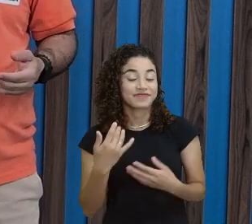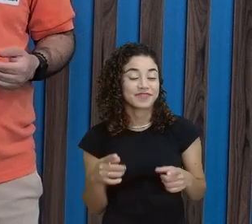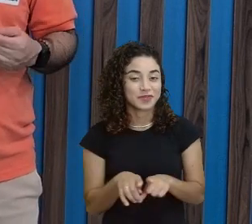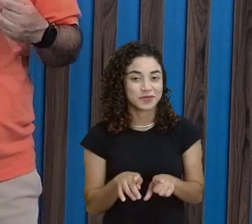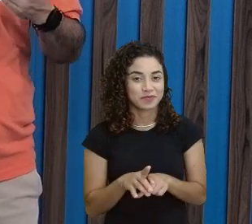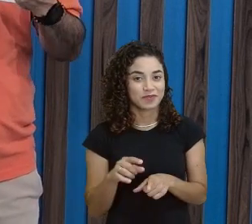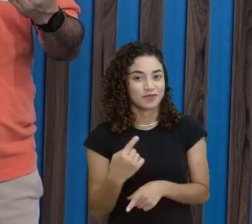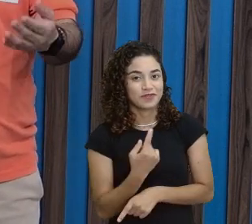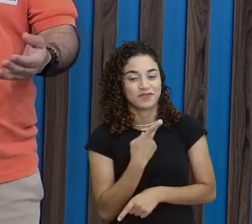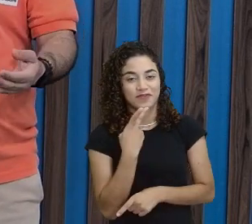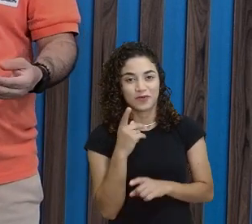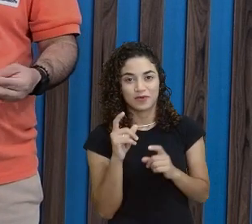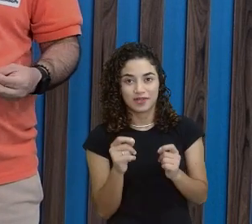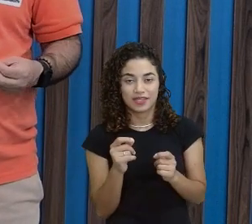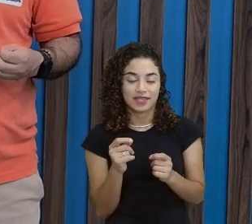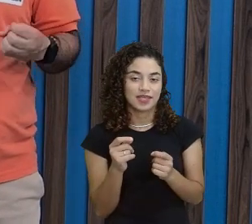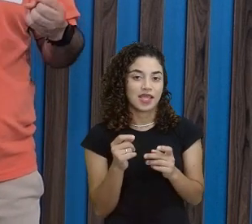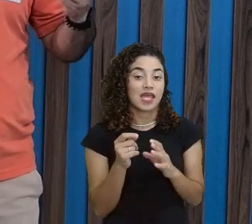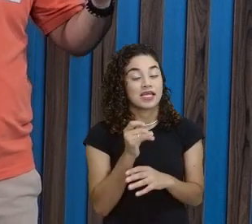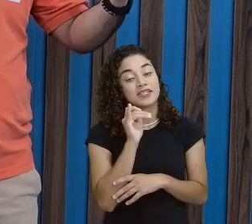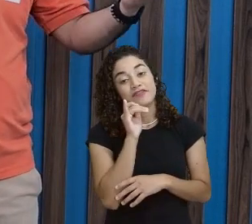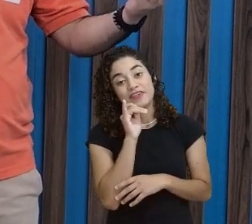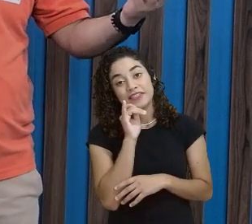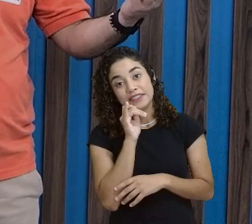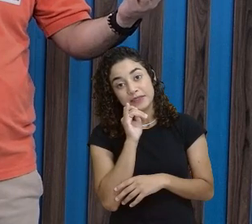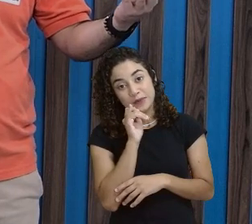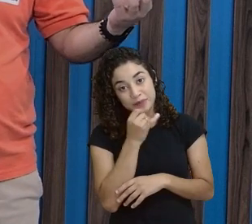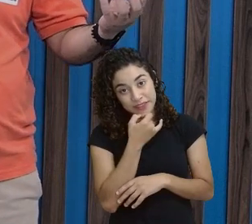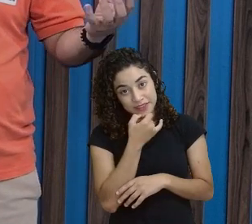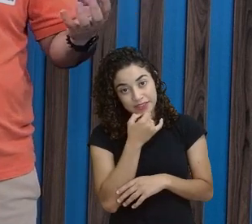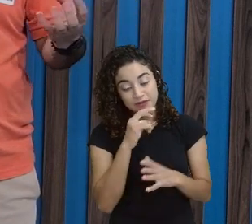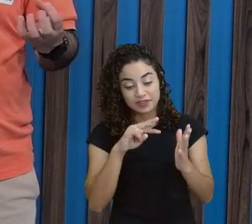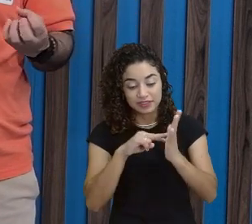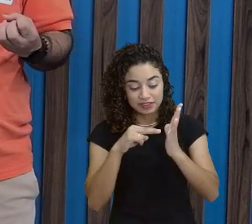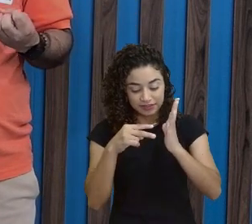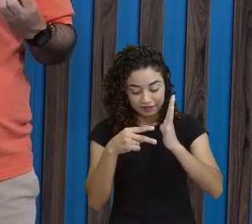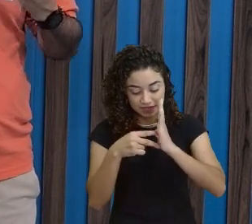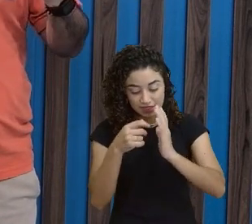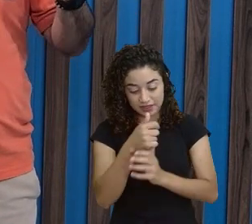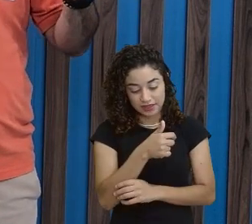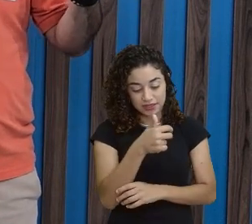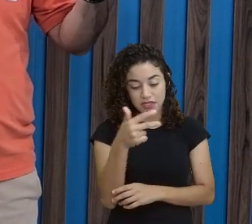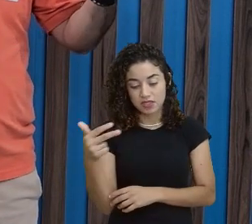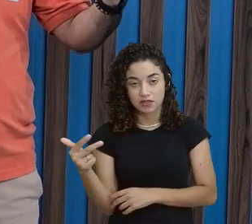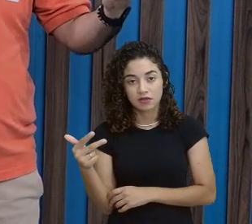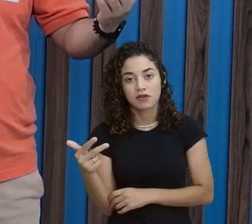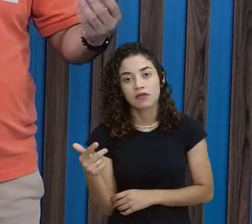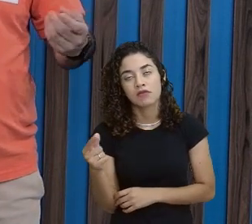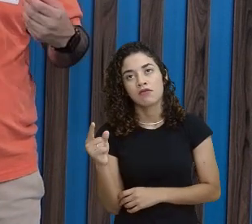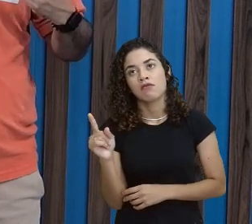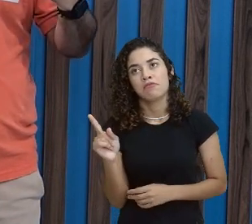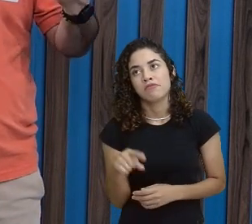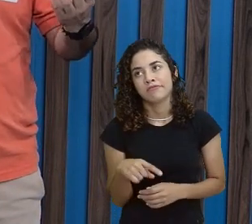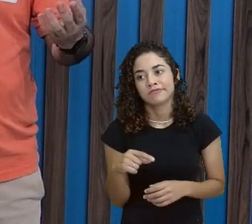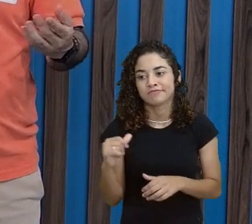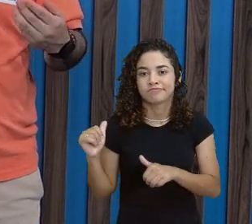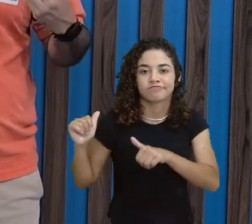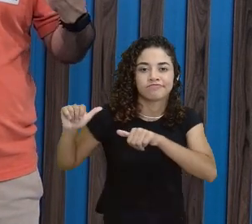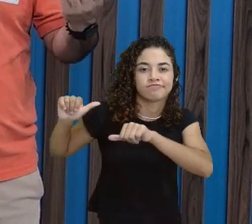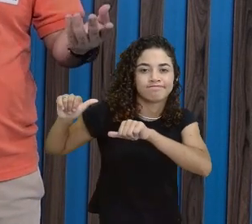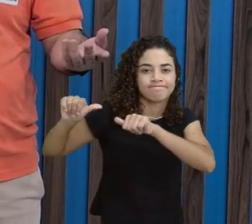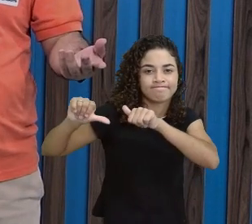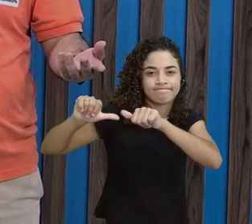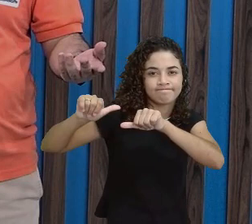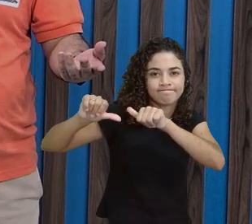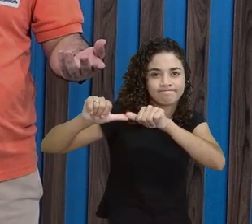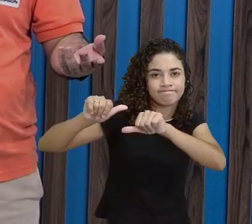que apontar, né? Que infelizmente, né, o significado do Natal, né, ele vai sendo trocado pela questão